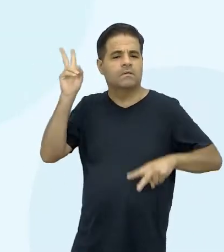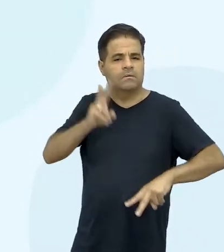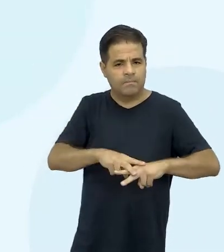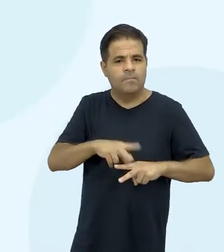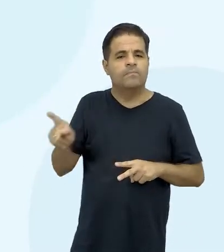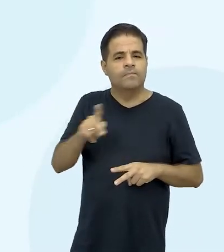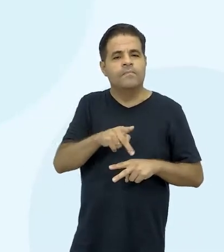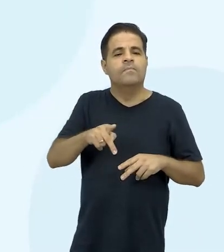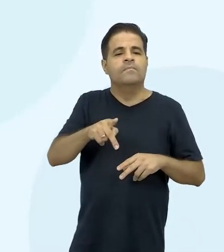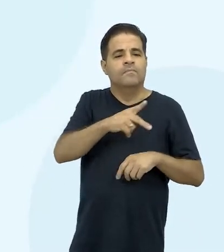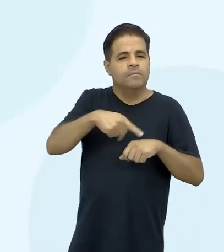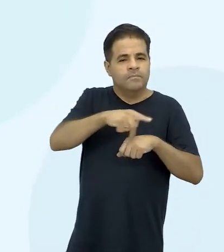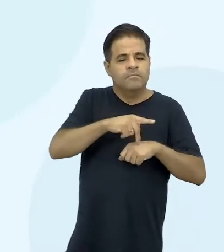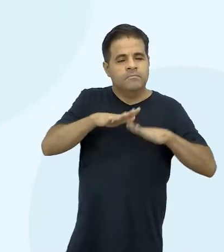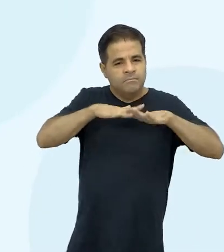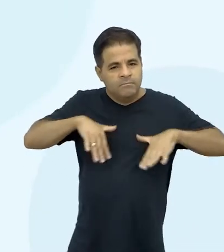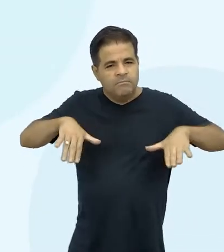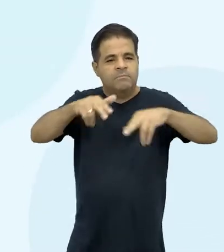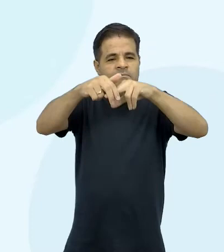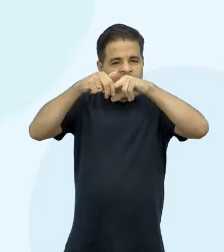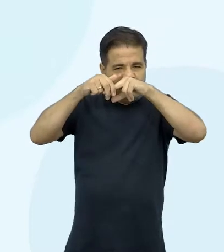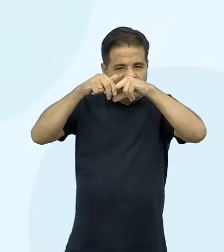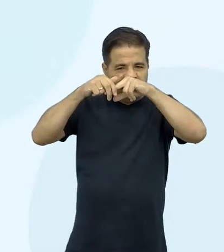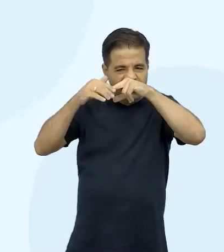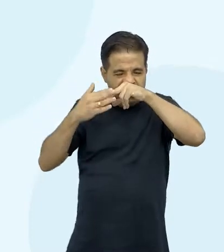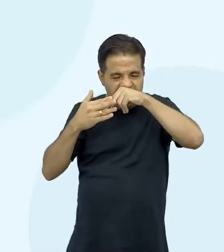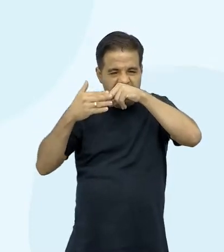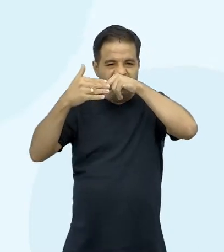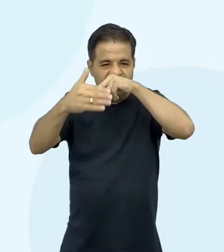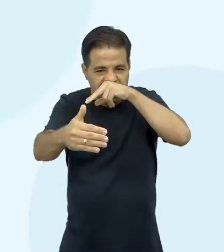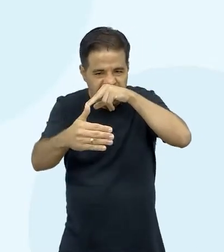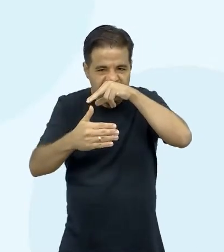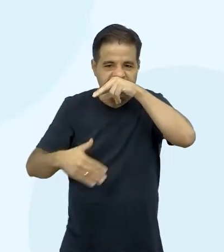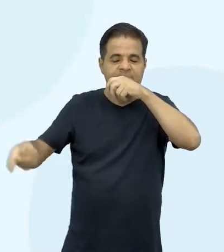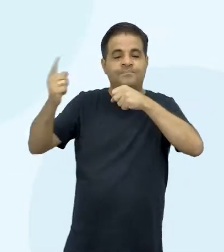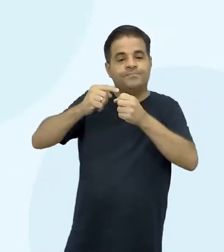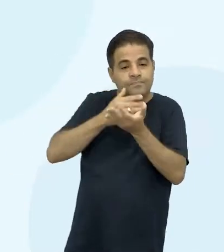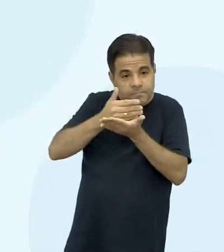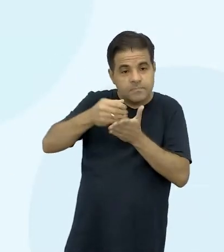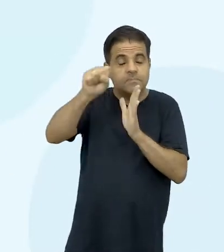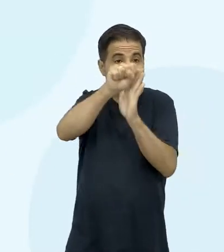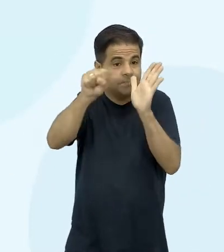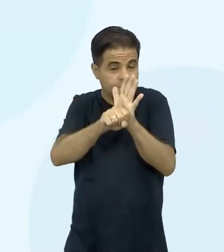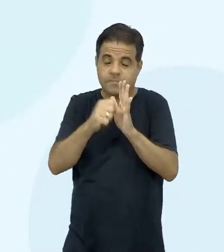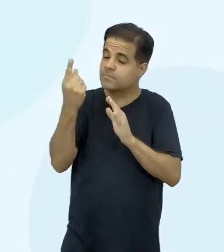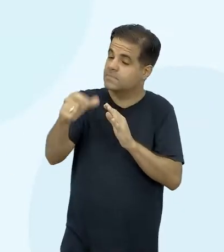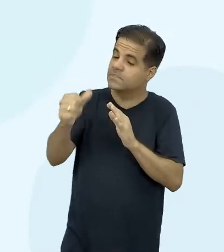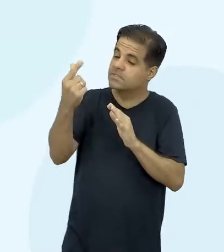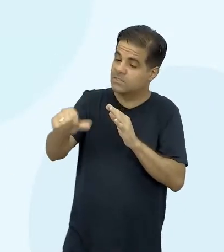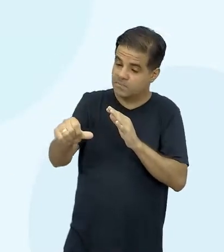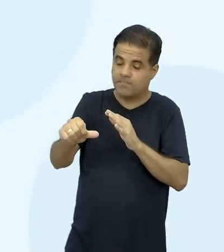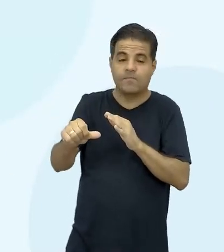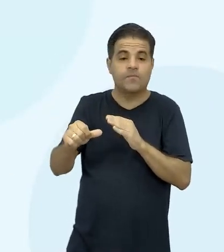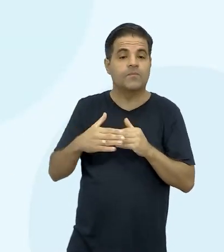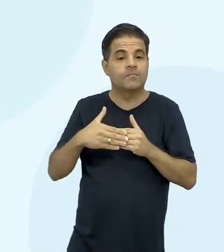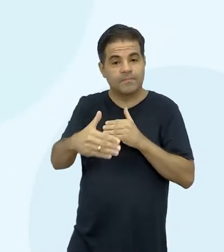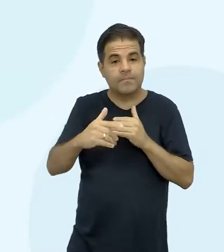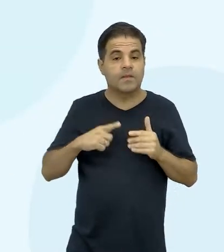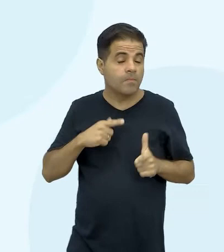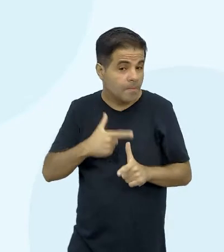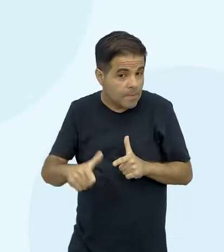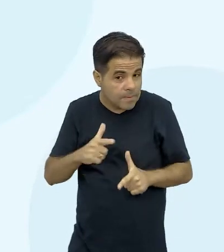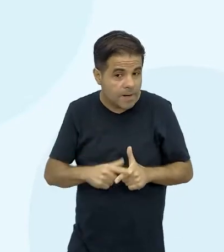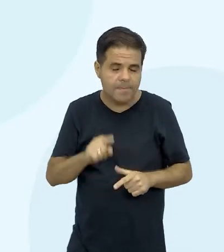Países Baixos por ocasião da volta dos Bourbons no início do século XIX. Mas havia um